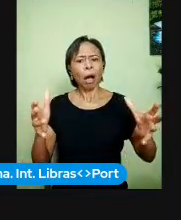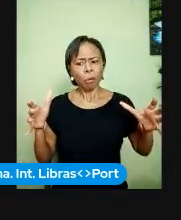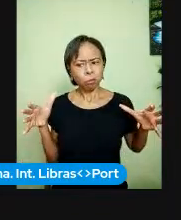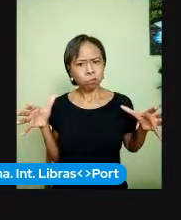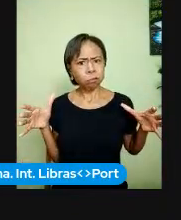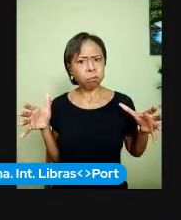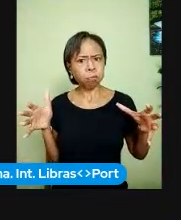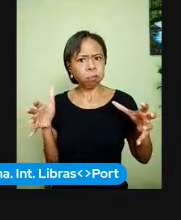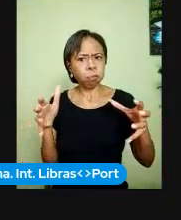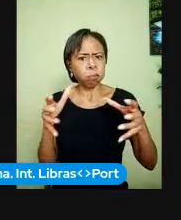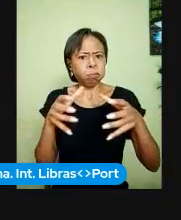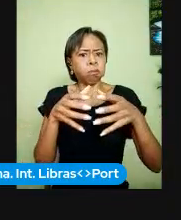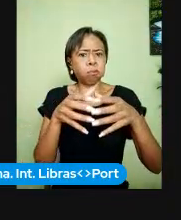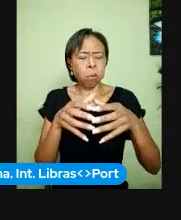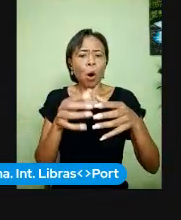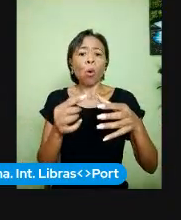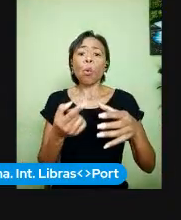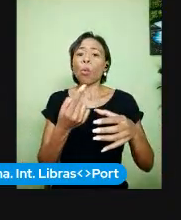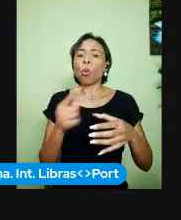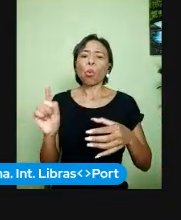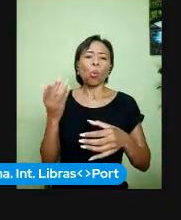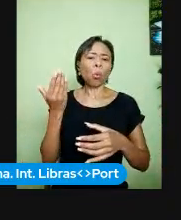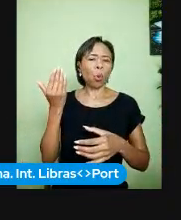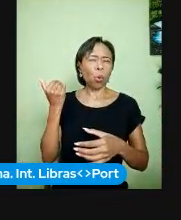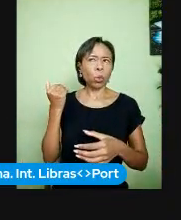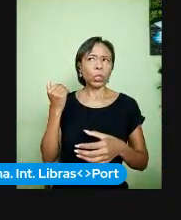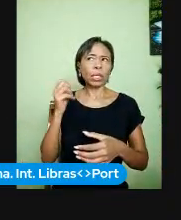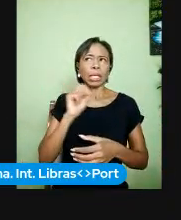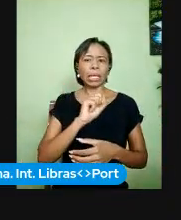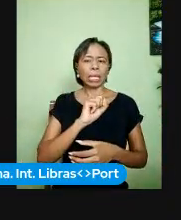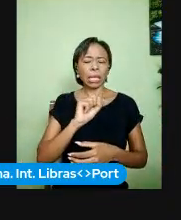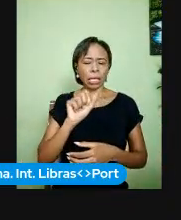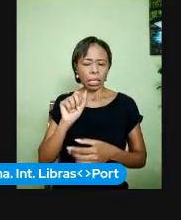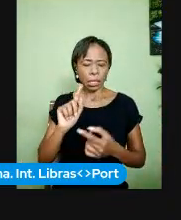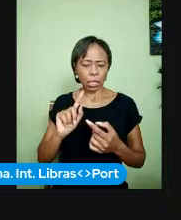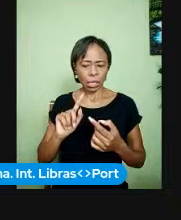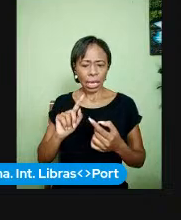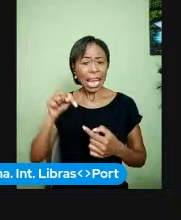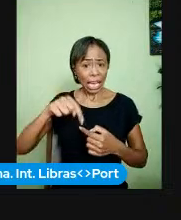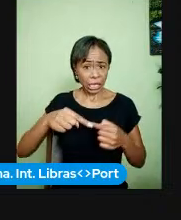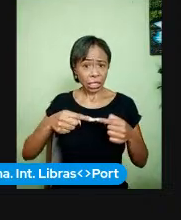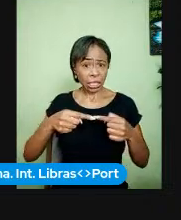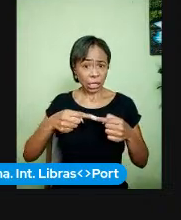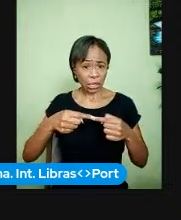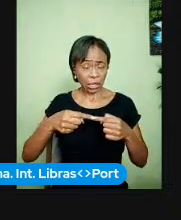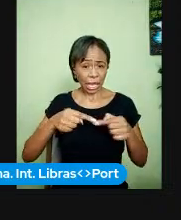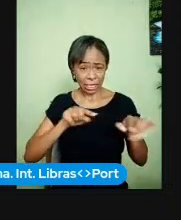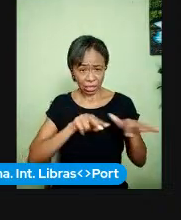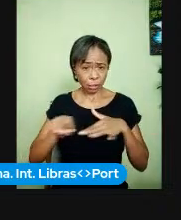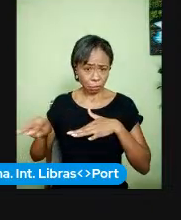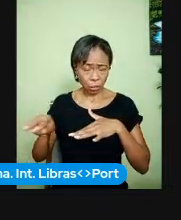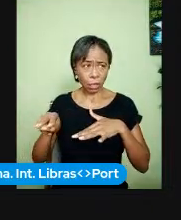último que teve foi da Saí, essa semana foi no Barreiro, que nós temos o Cine Barreiro,